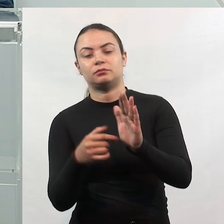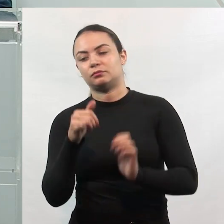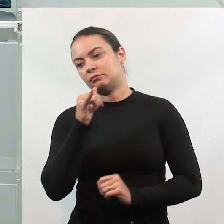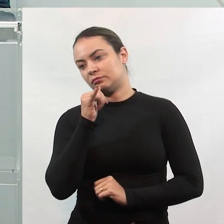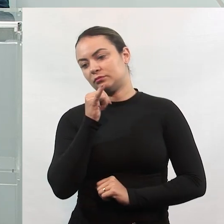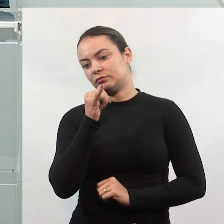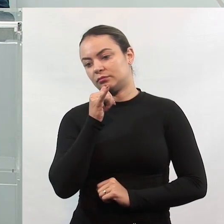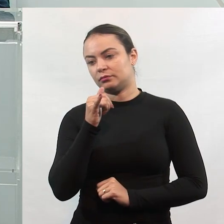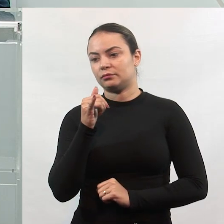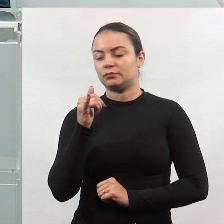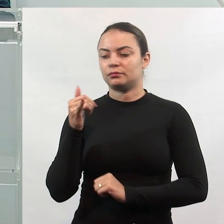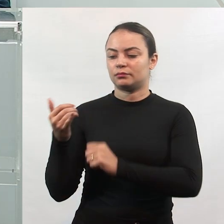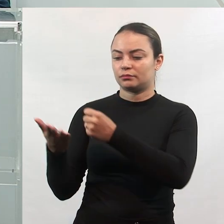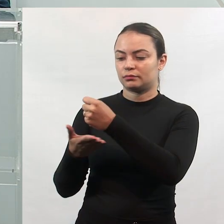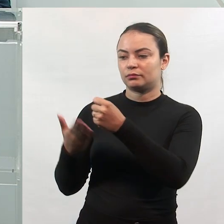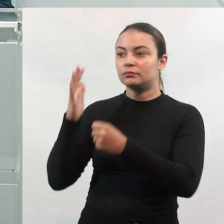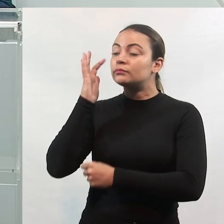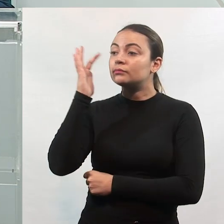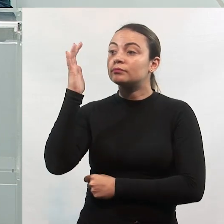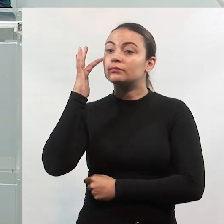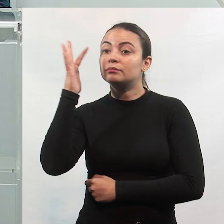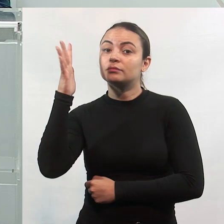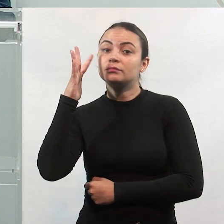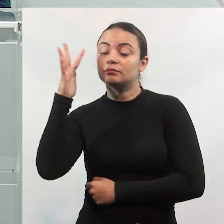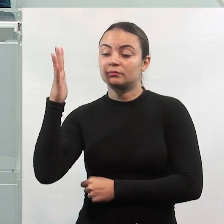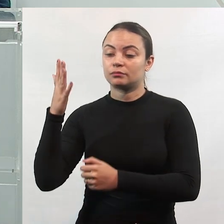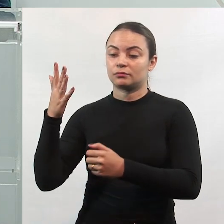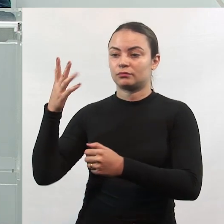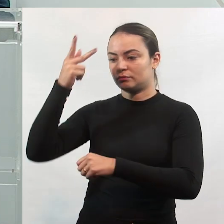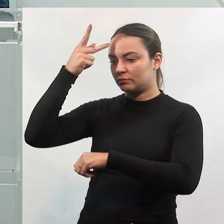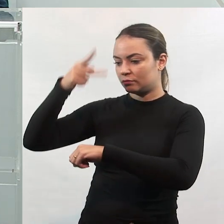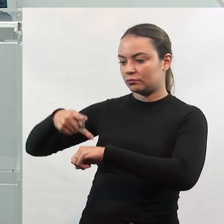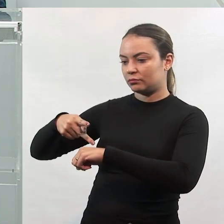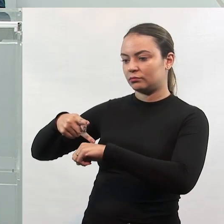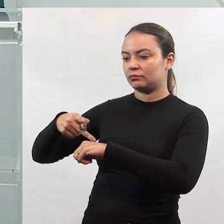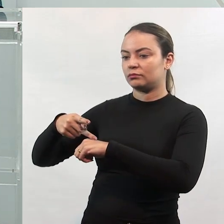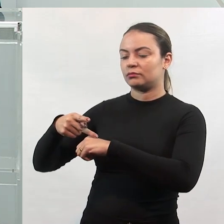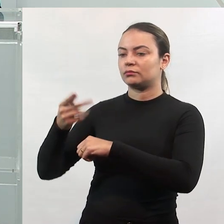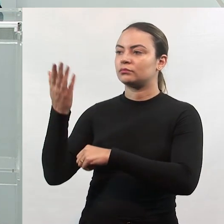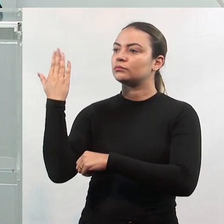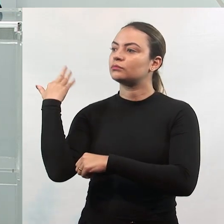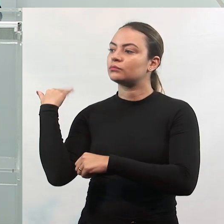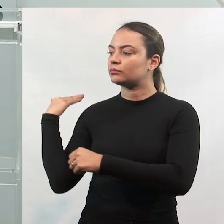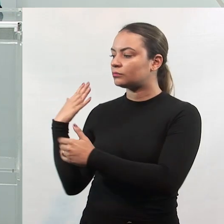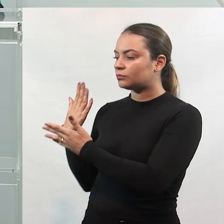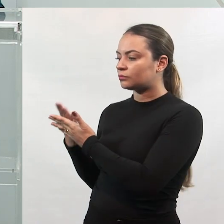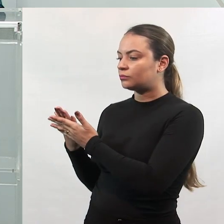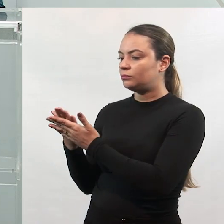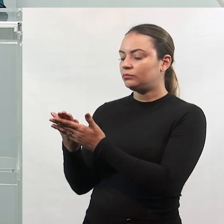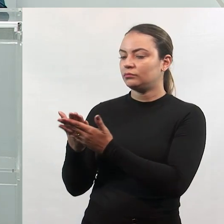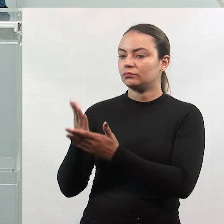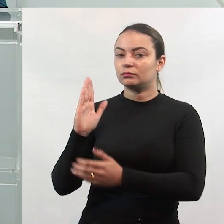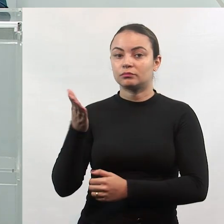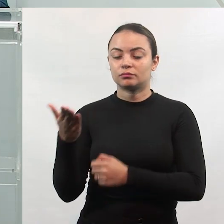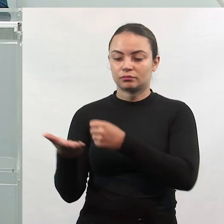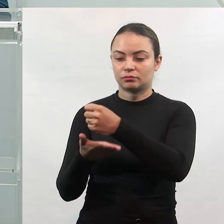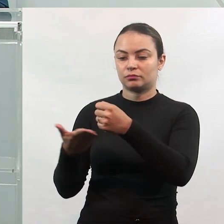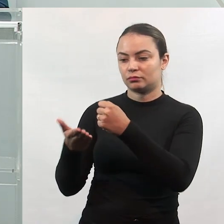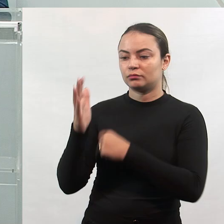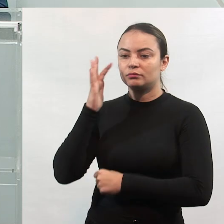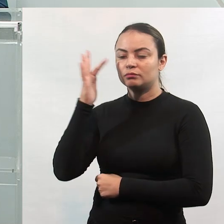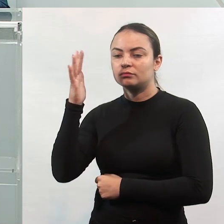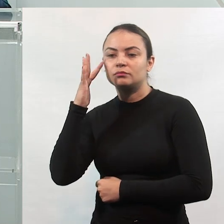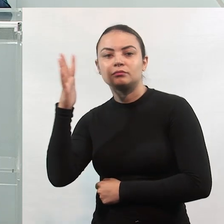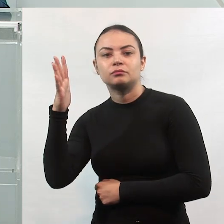esse elemento de revisão de literatura quais são os estudos anteriores relacionados com esse assunto e qual que é a base